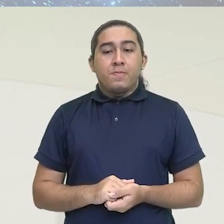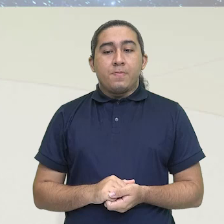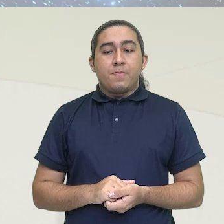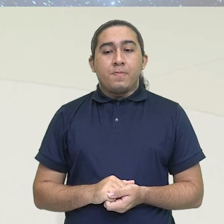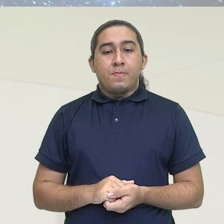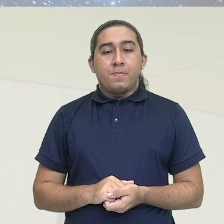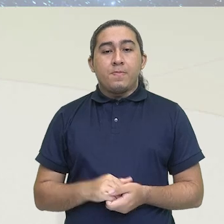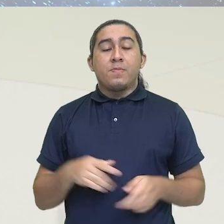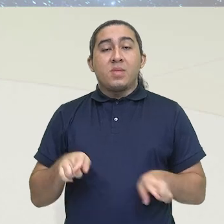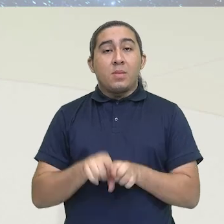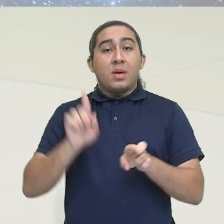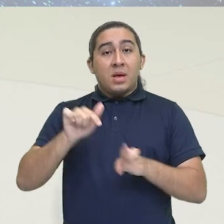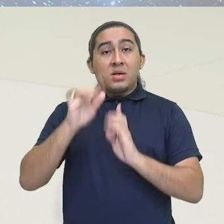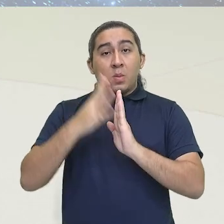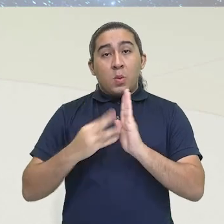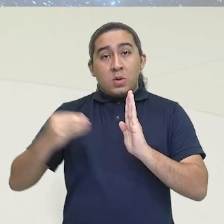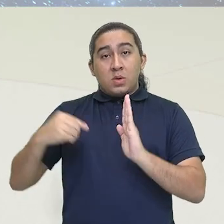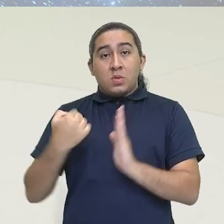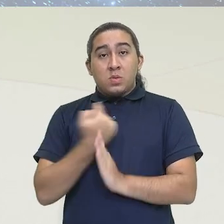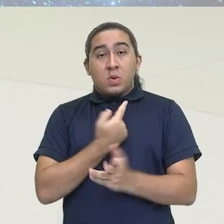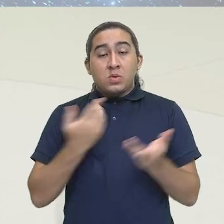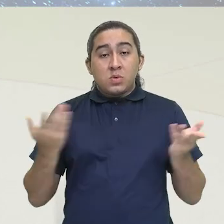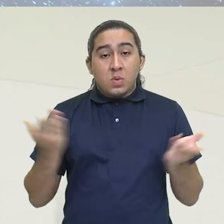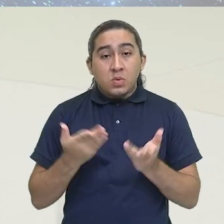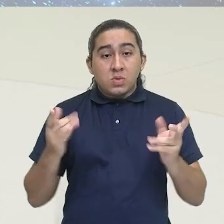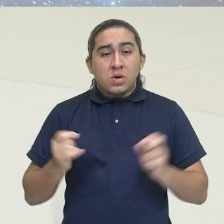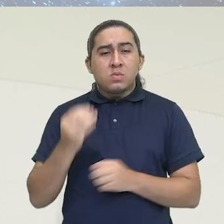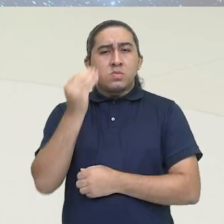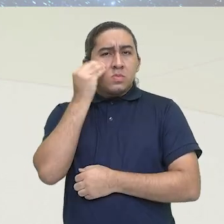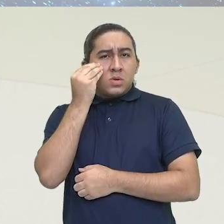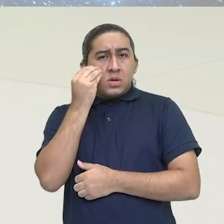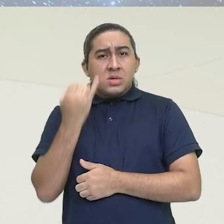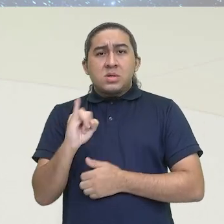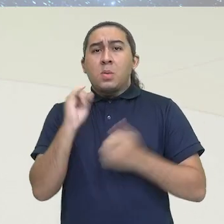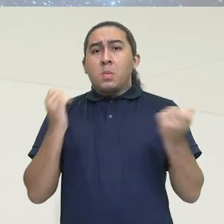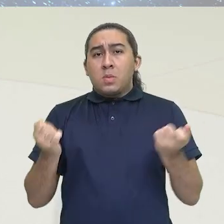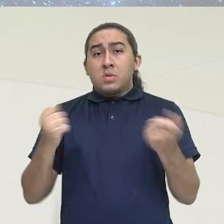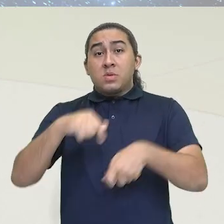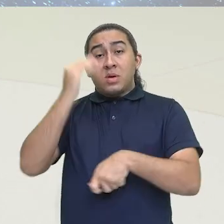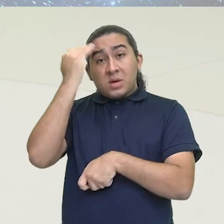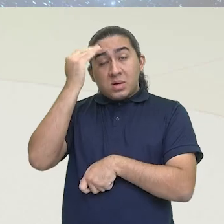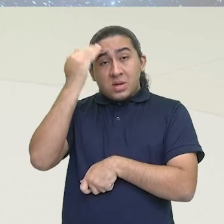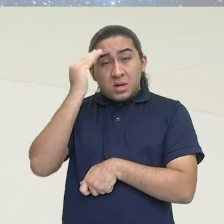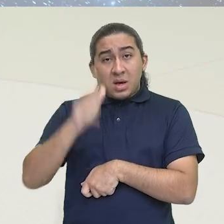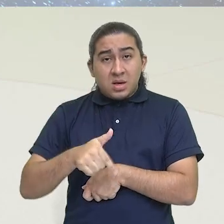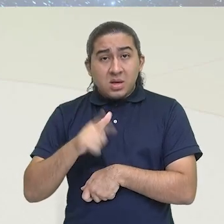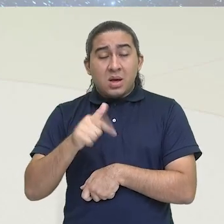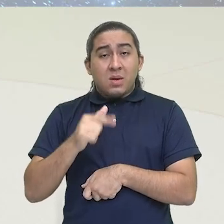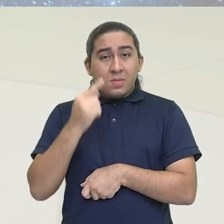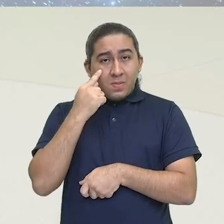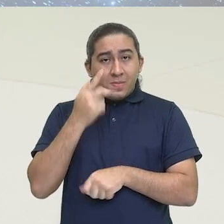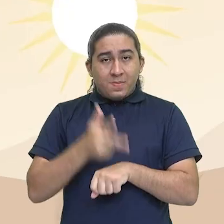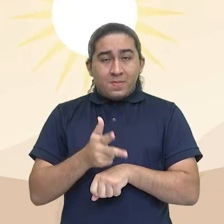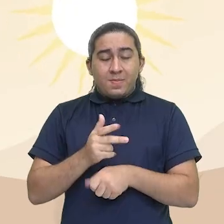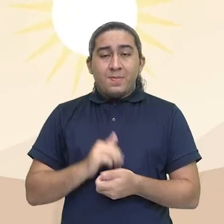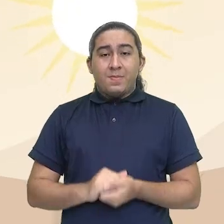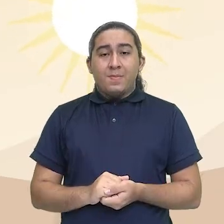falando desse modelo que a gente vai tentar entender esse processo através de uma animação.